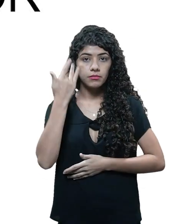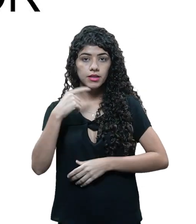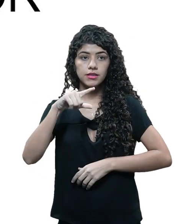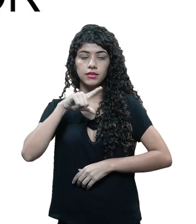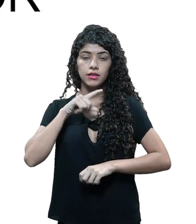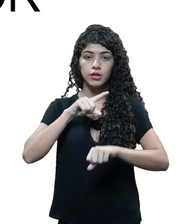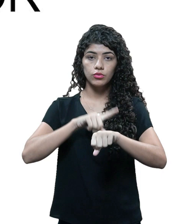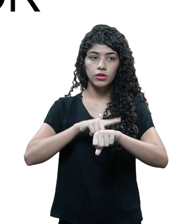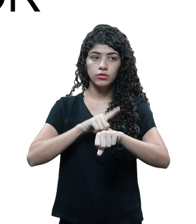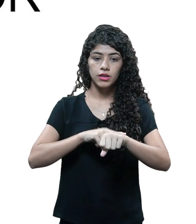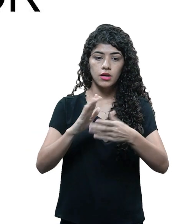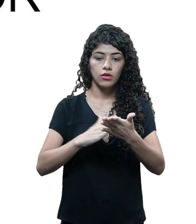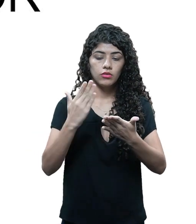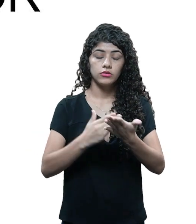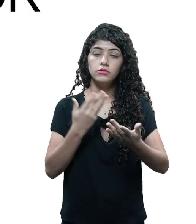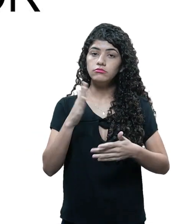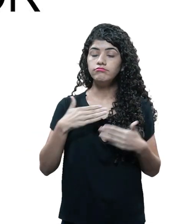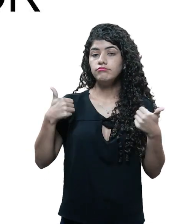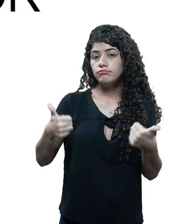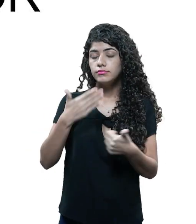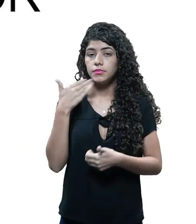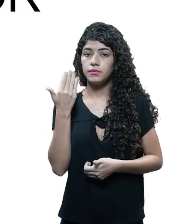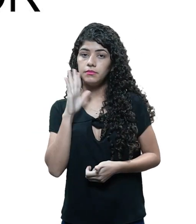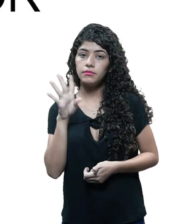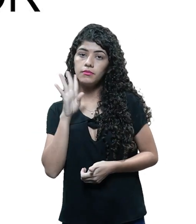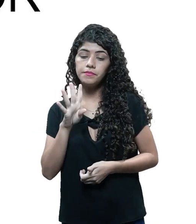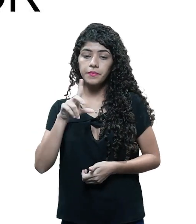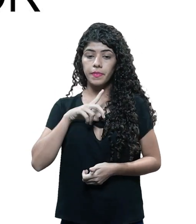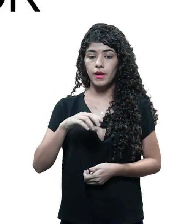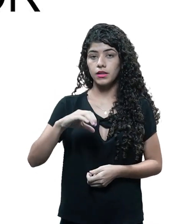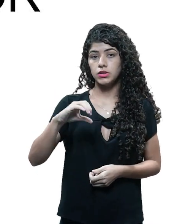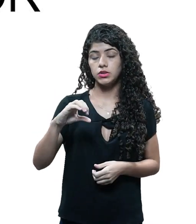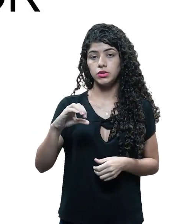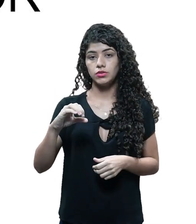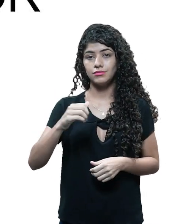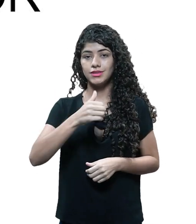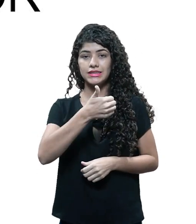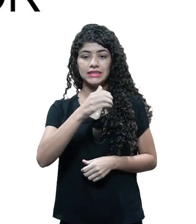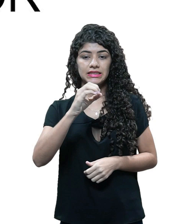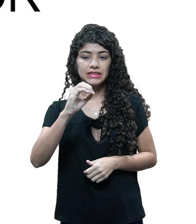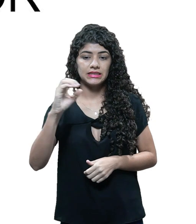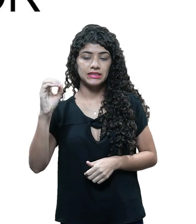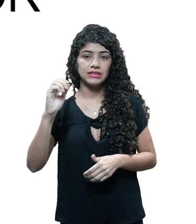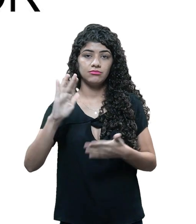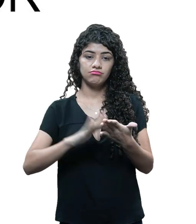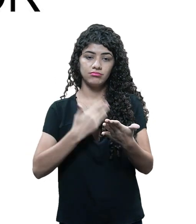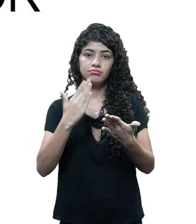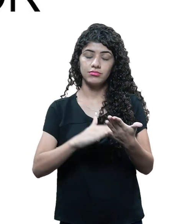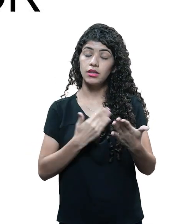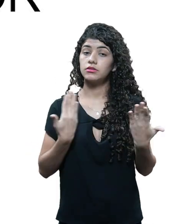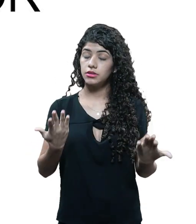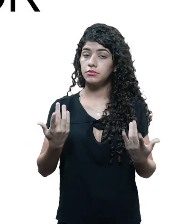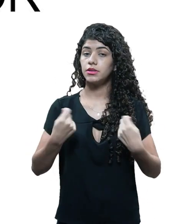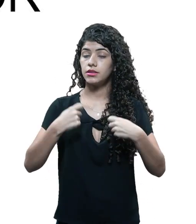se ele está conseguindo atingir um volume de texto legal. Digamos que ele está fazendo um longa. Então, são mais de 100 páginas.